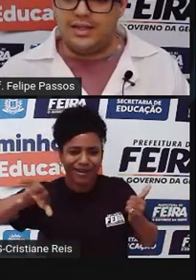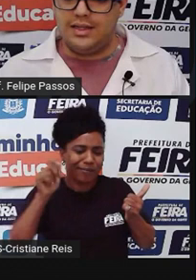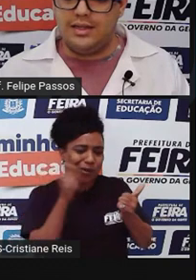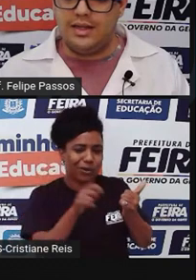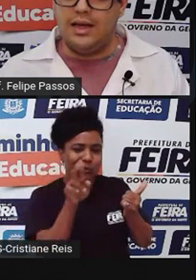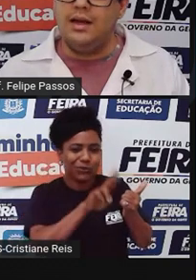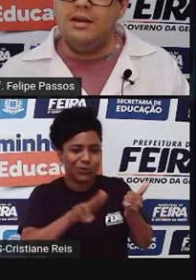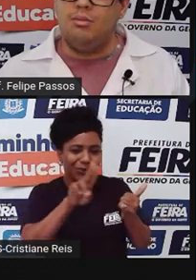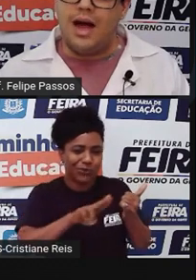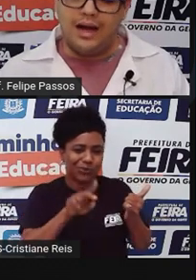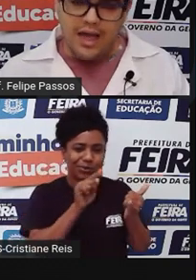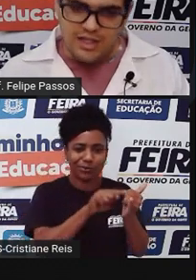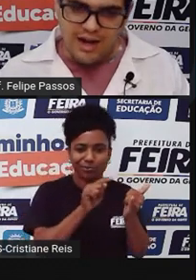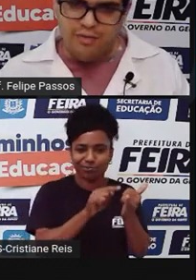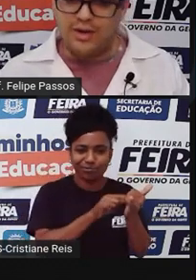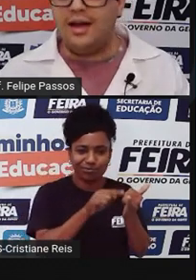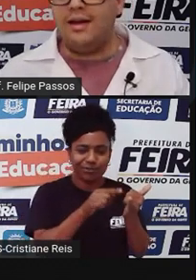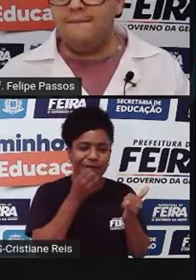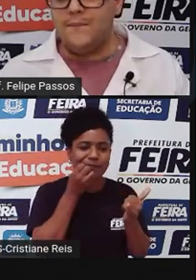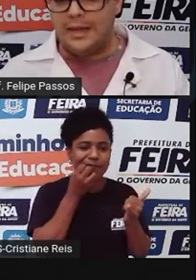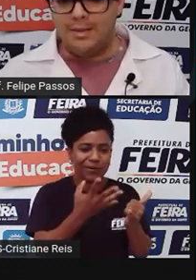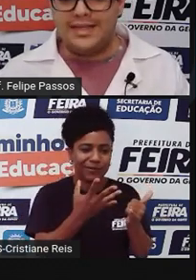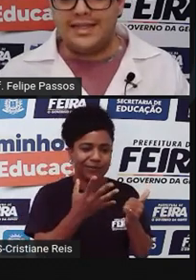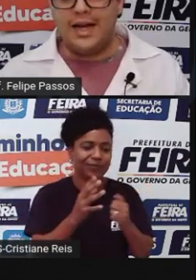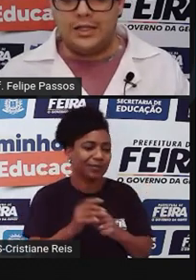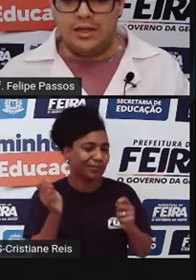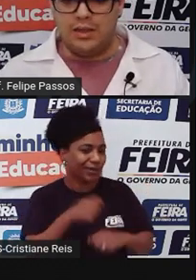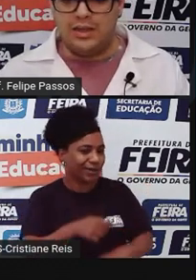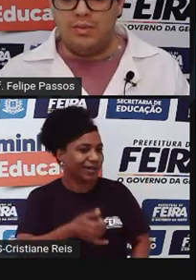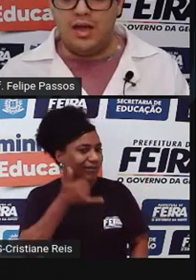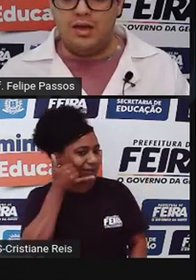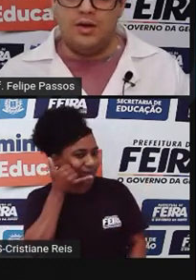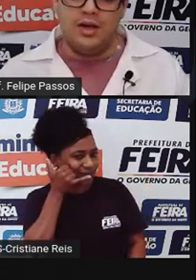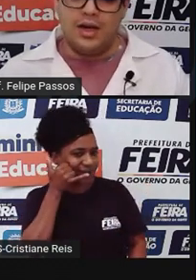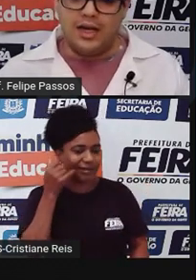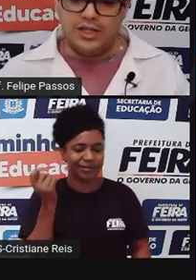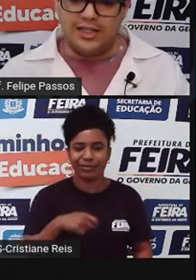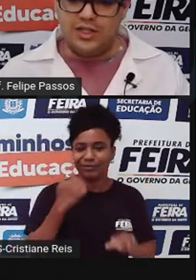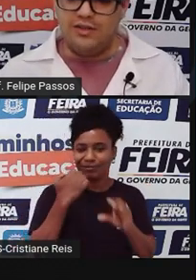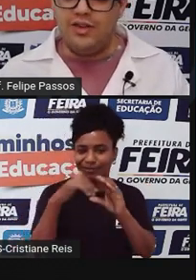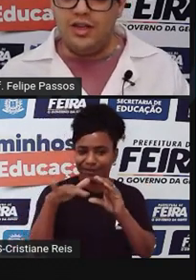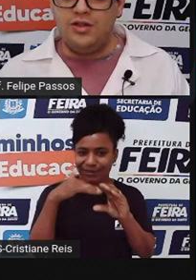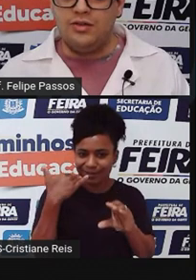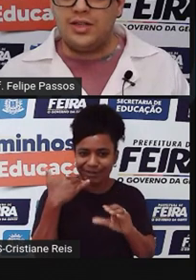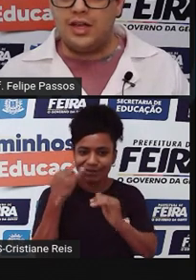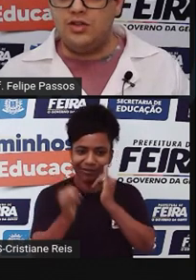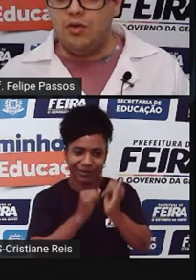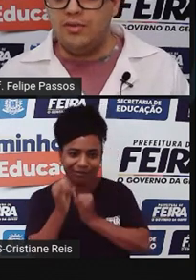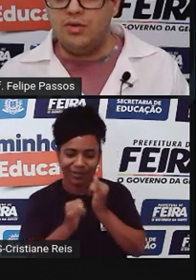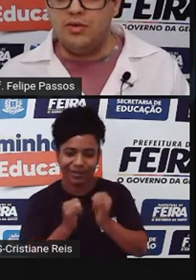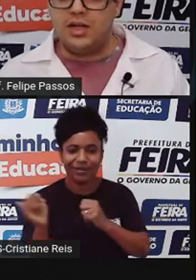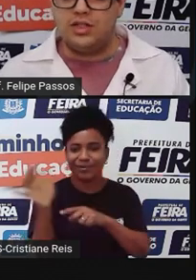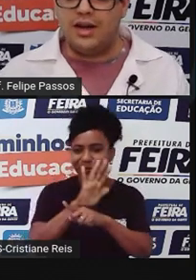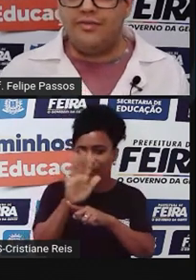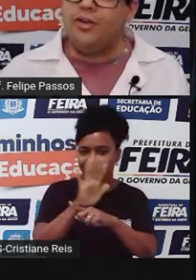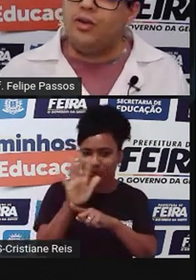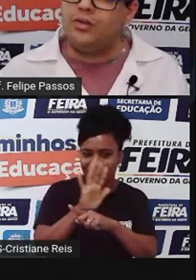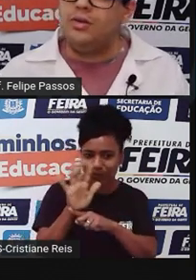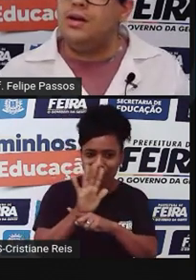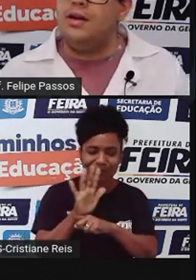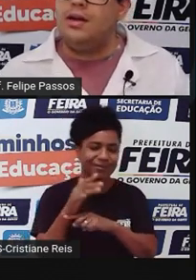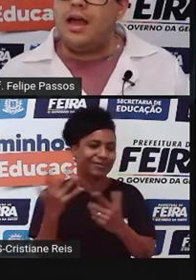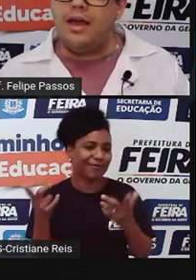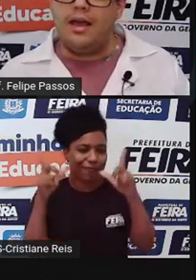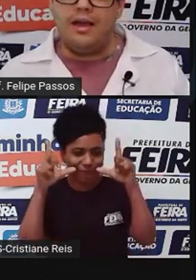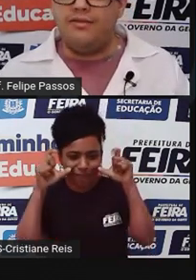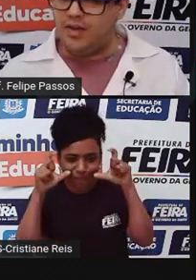diferentes né além de telefonar mandar mensagem manda e-mail a gente assistir vídeos aí te ouvir música tira